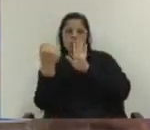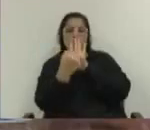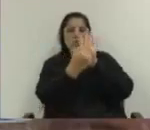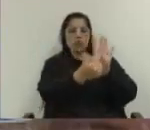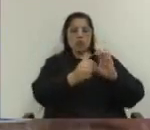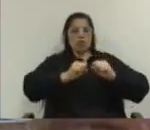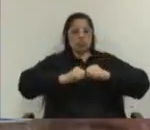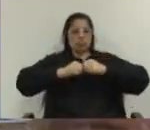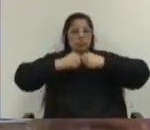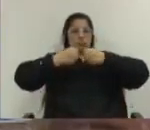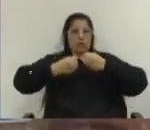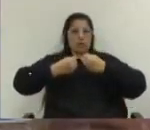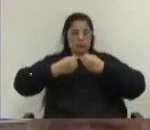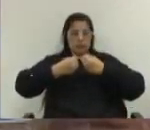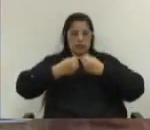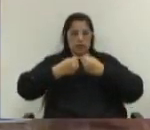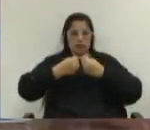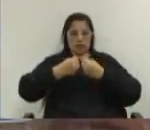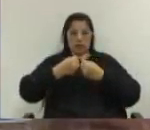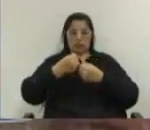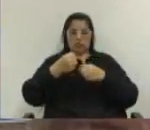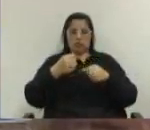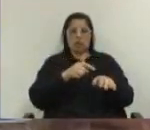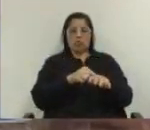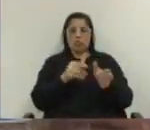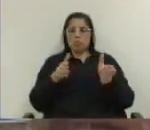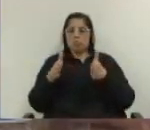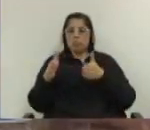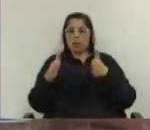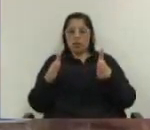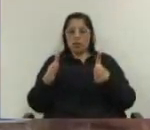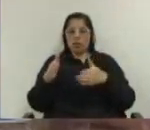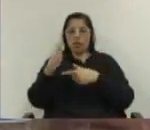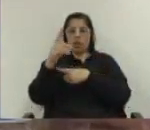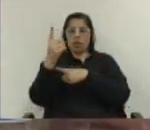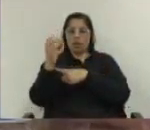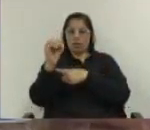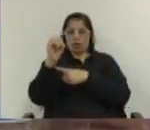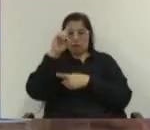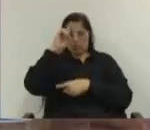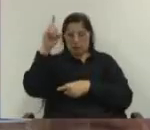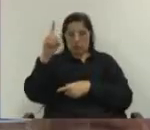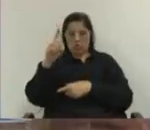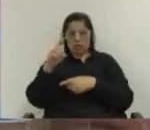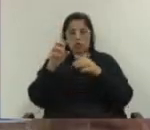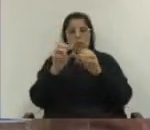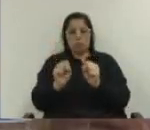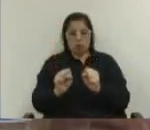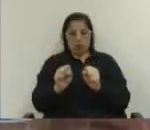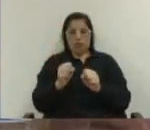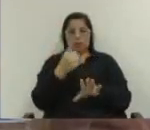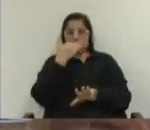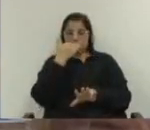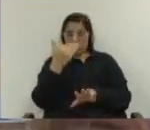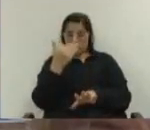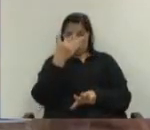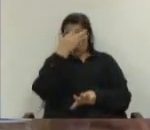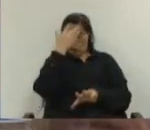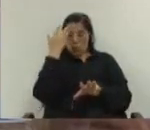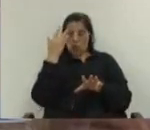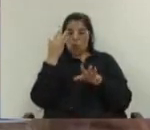indique as provas que pretender produzir e arrole testemunhas, até o máximo de 10. Se estiver ausente